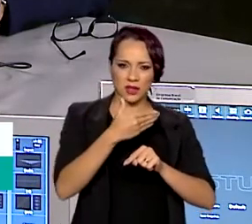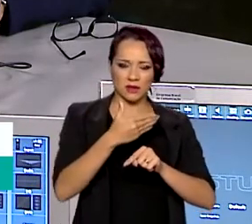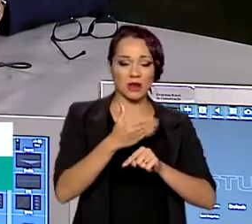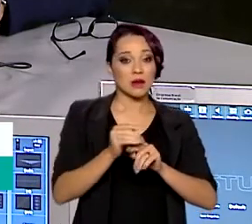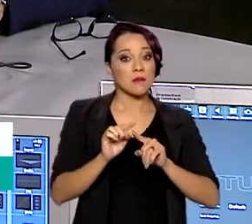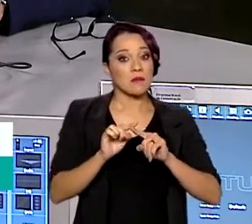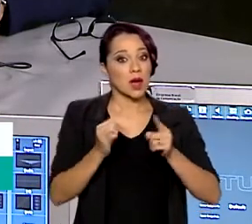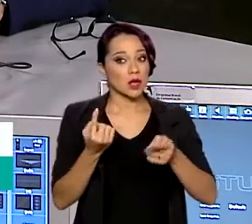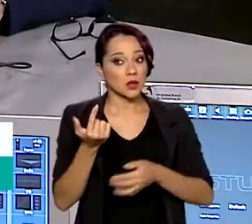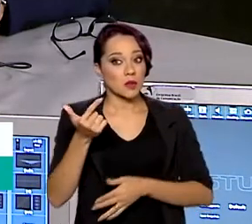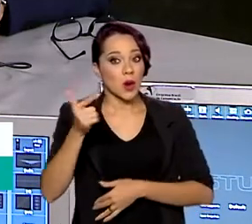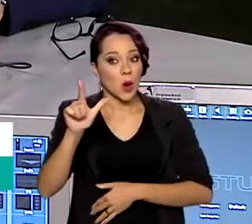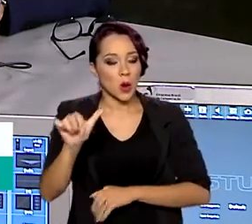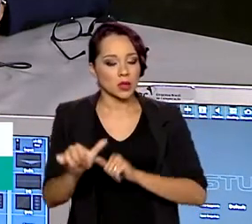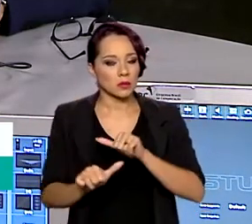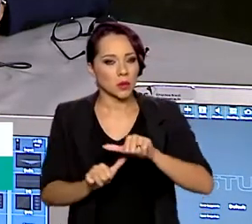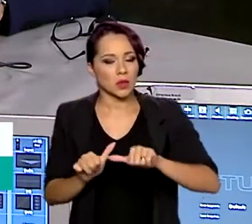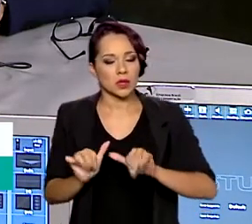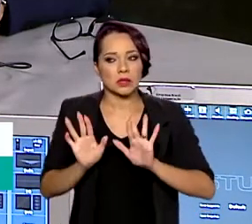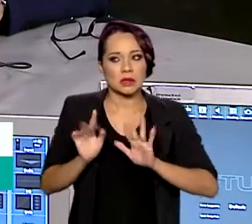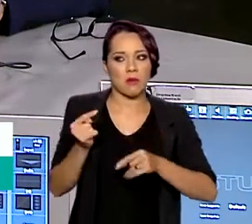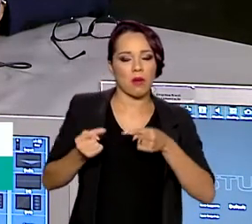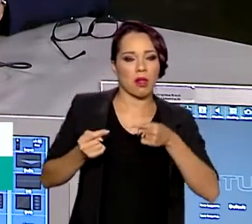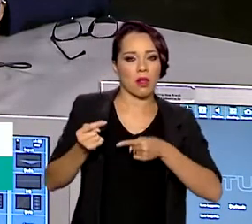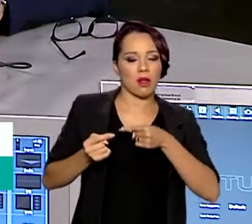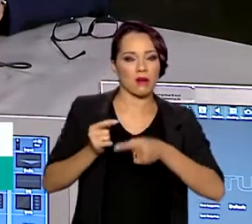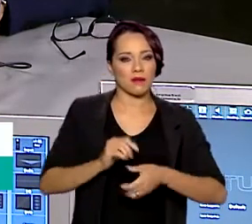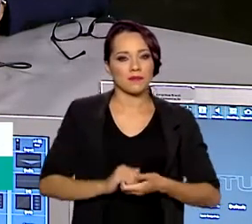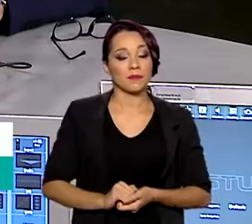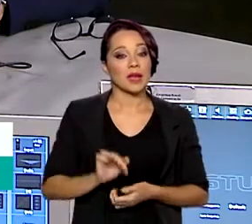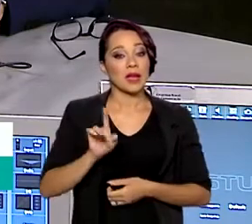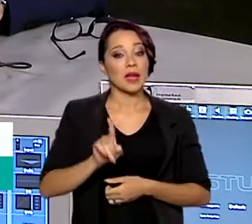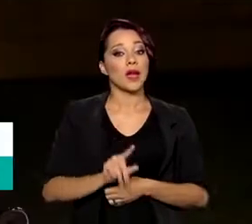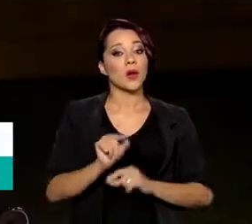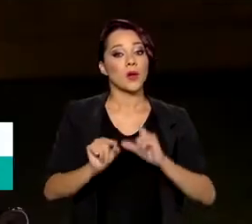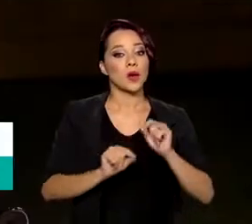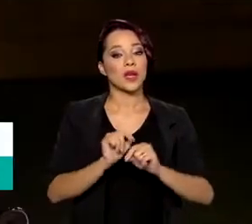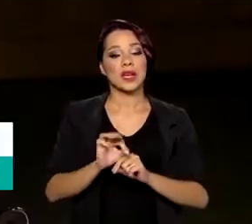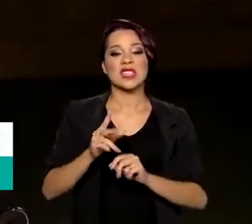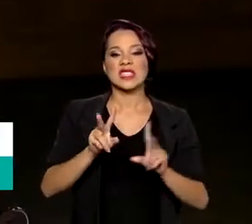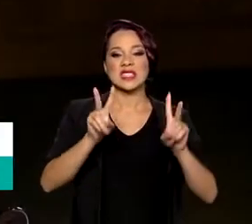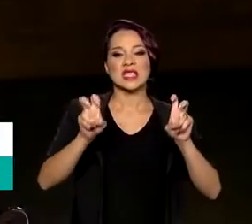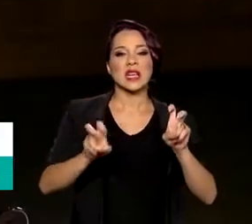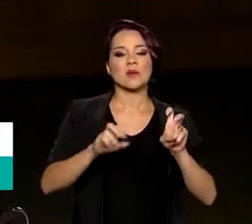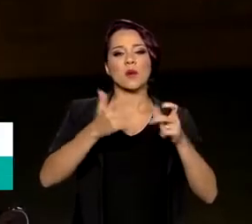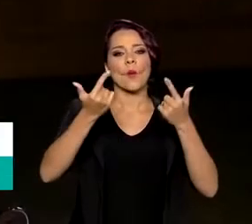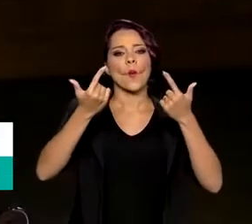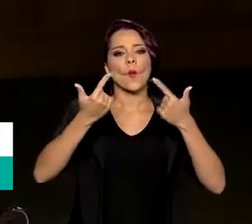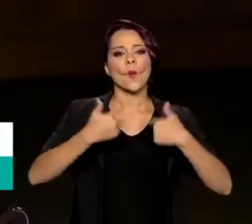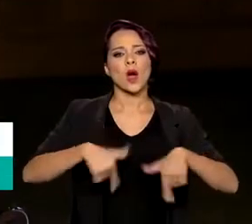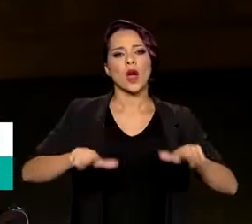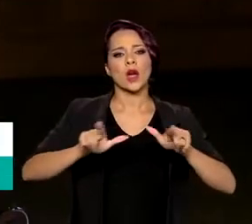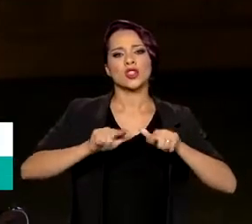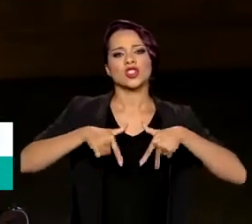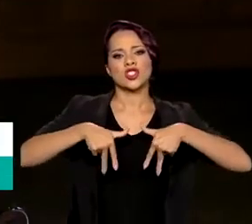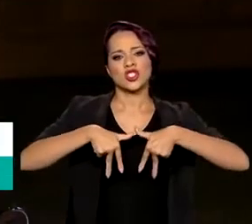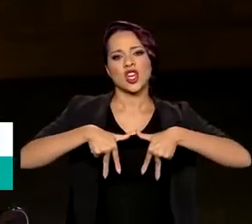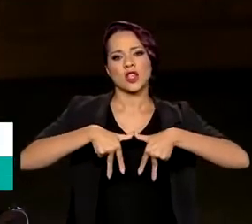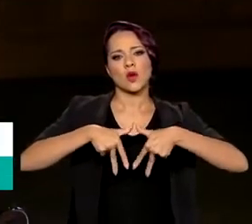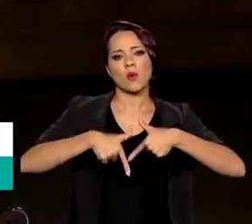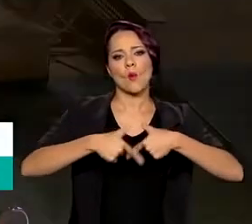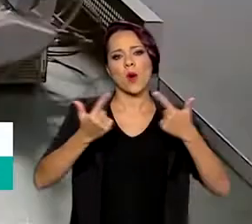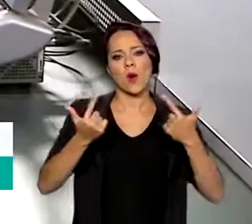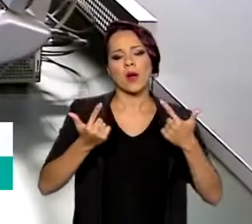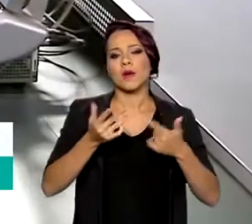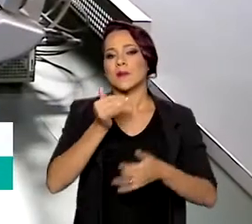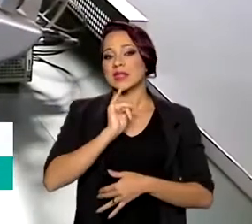uma outra alteração gera polêmica. É a adoção de termos com neutralidade de gênero,